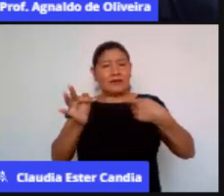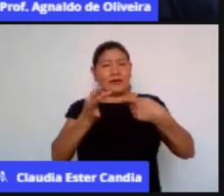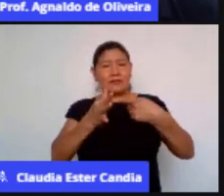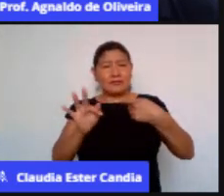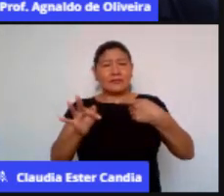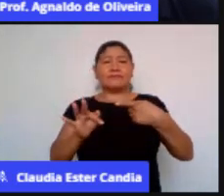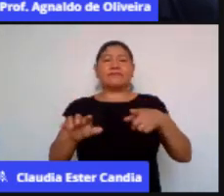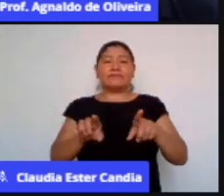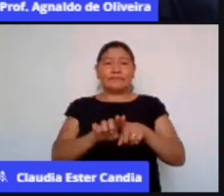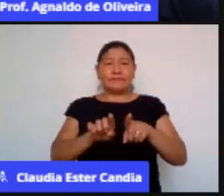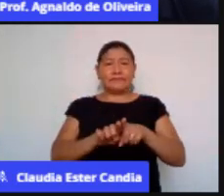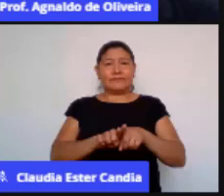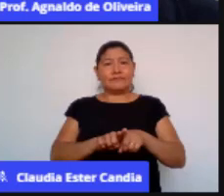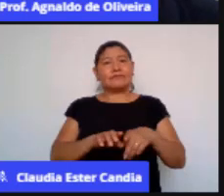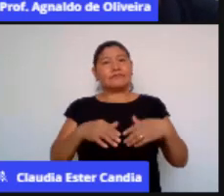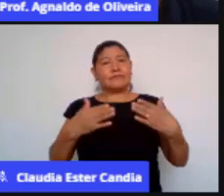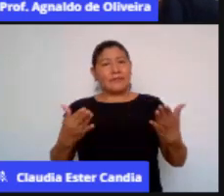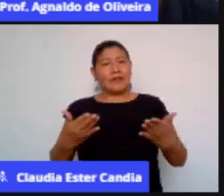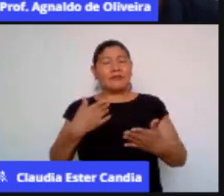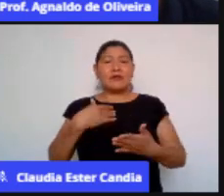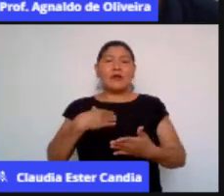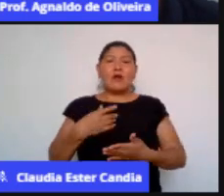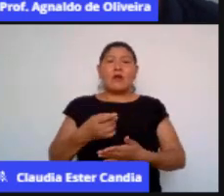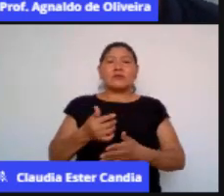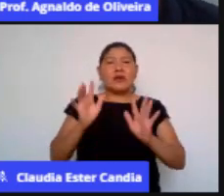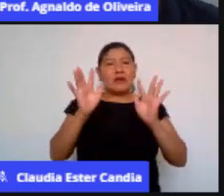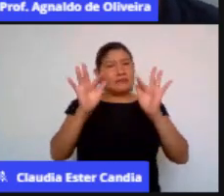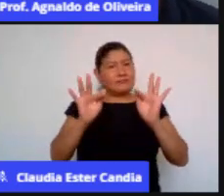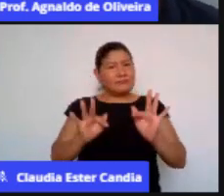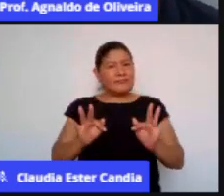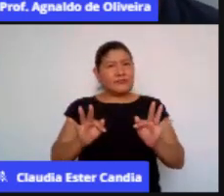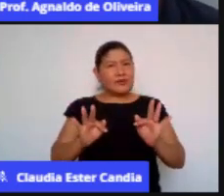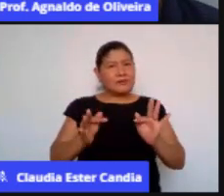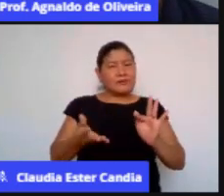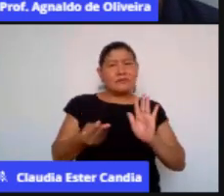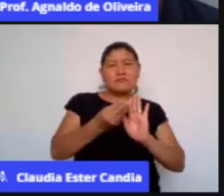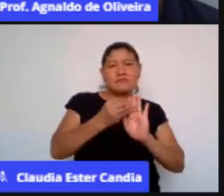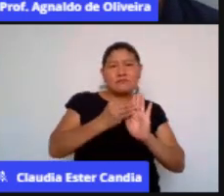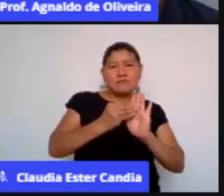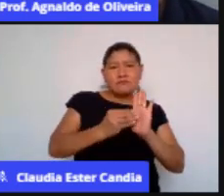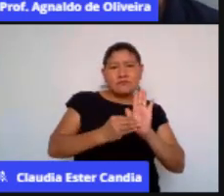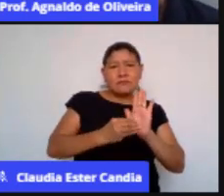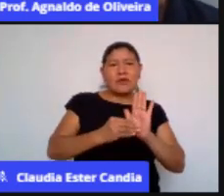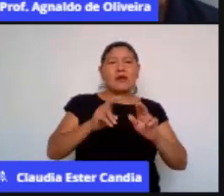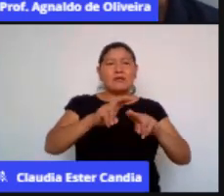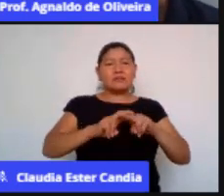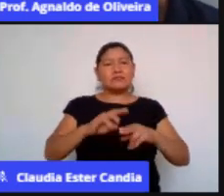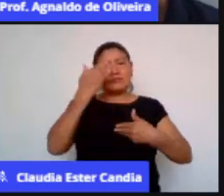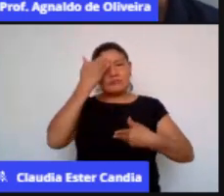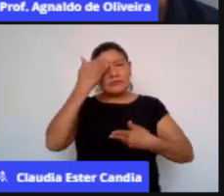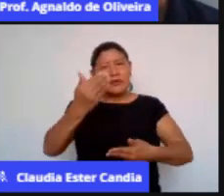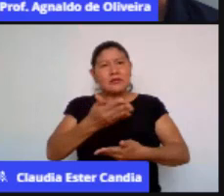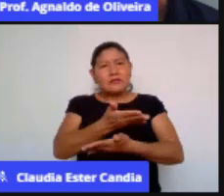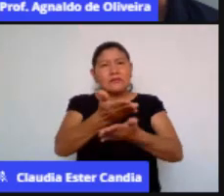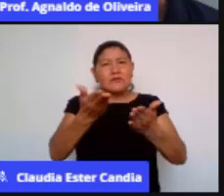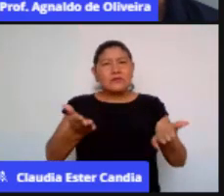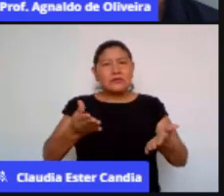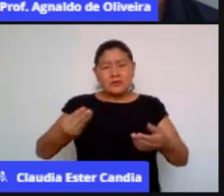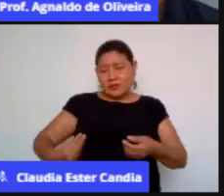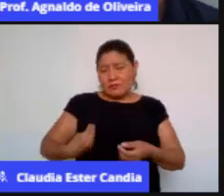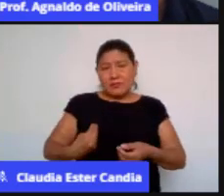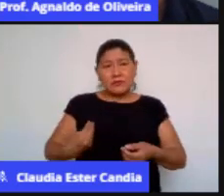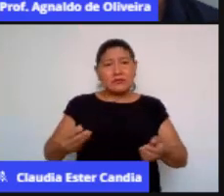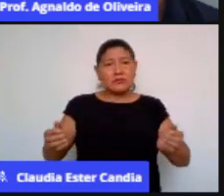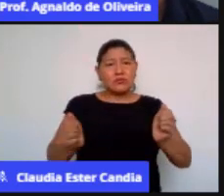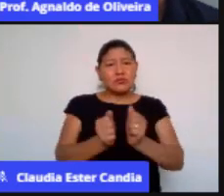Então, acho que eu finalizei minha parte. Eu agradeço mais uma vez vocês estarem, né, conosco. No chat,